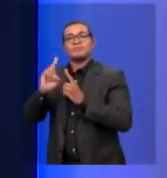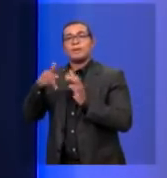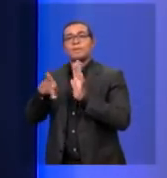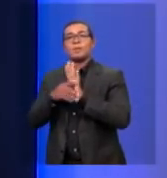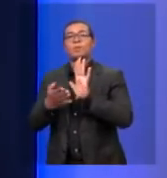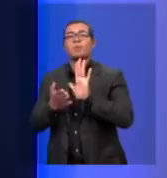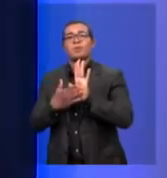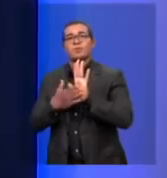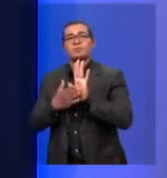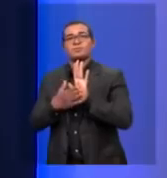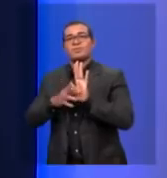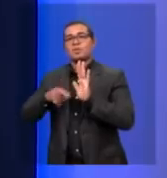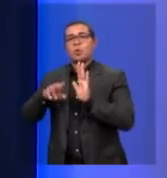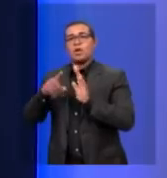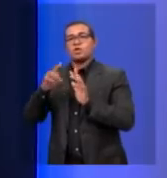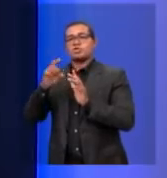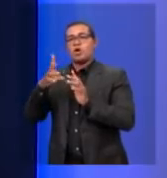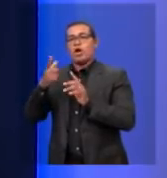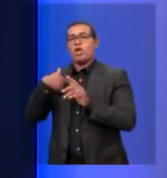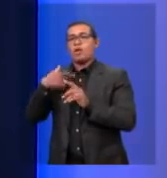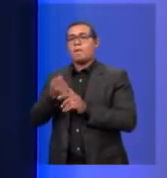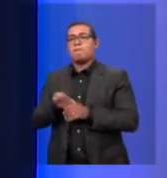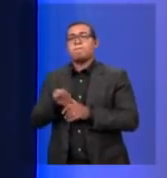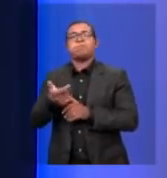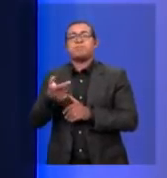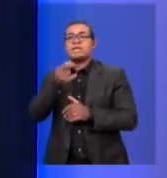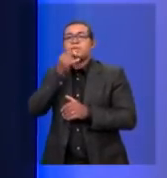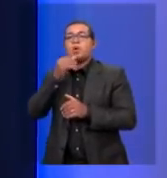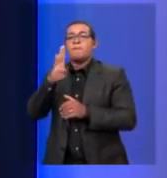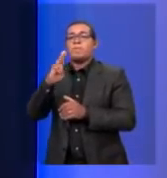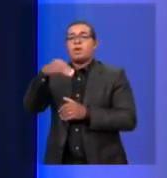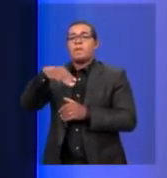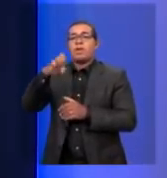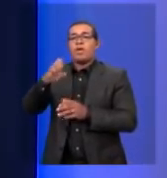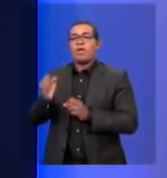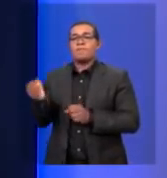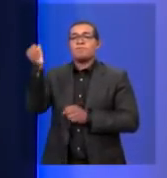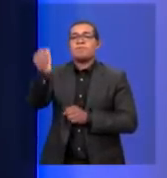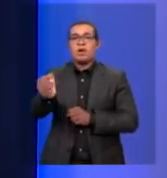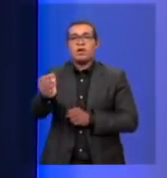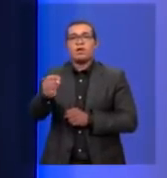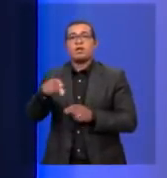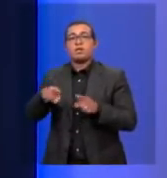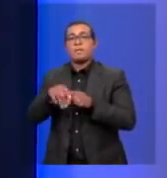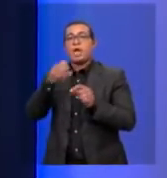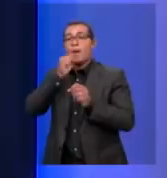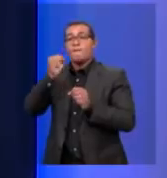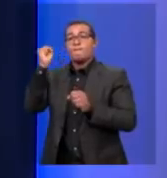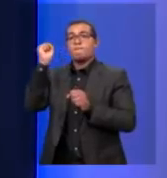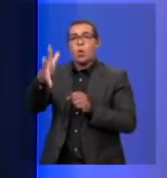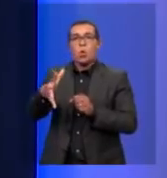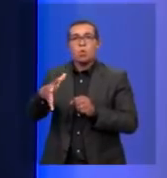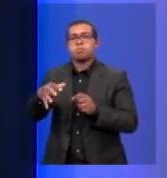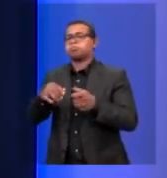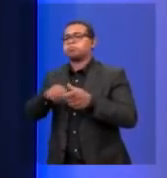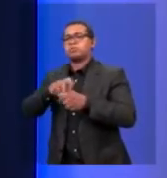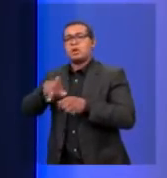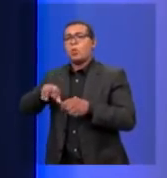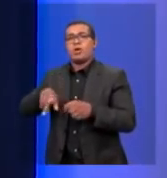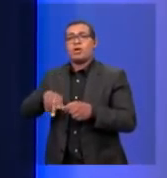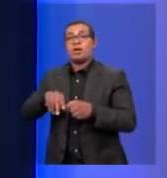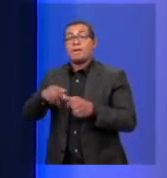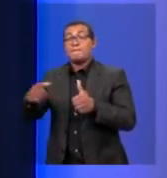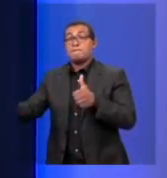jogar os seus cavalos jogar o bm é jogar bombas de gás lacrimogêneo foi a primeira vez que a universidade federal